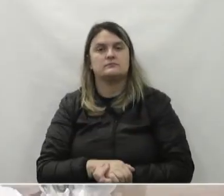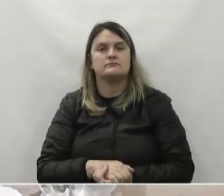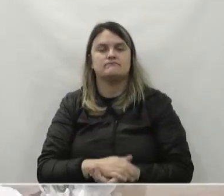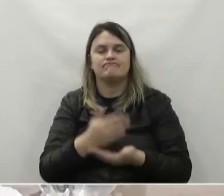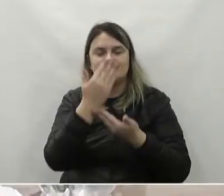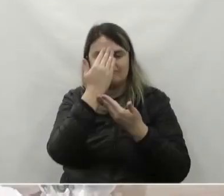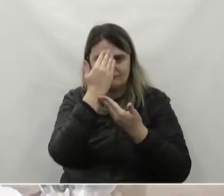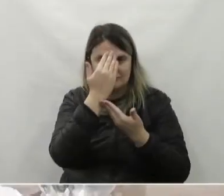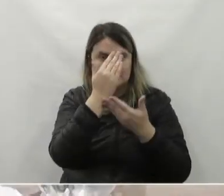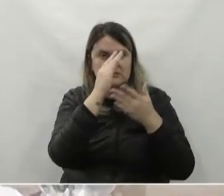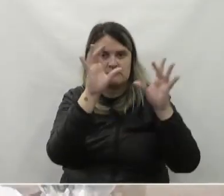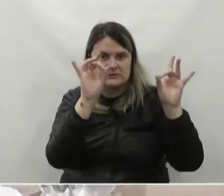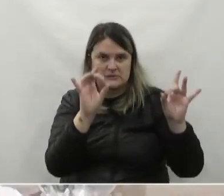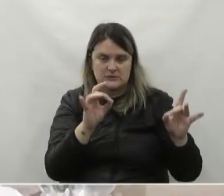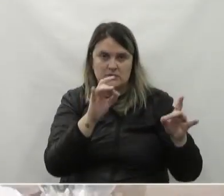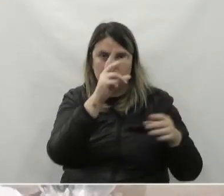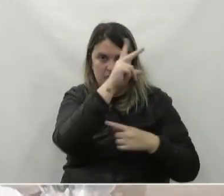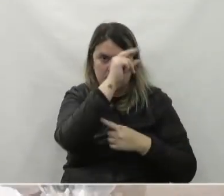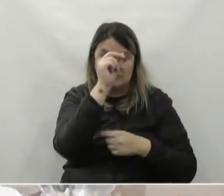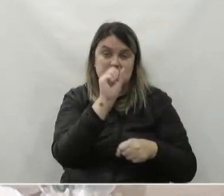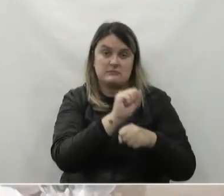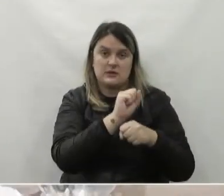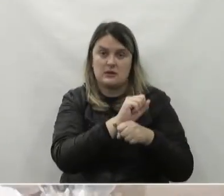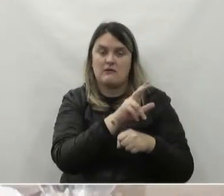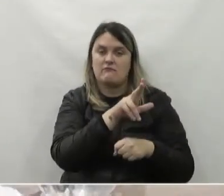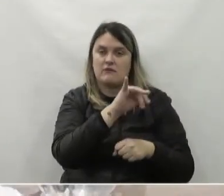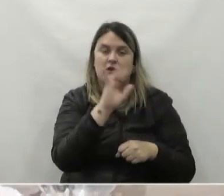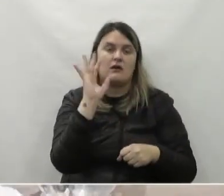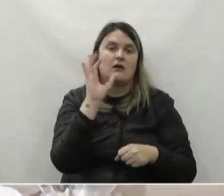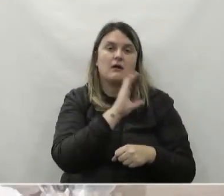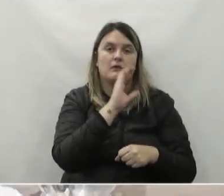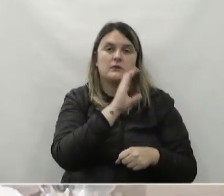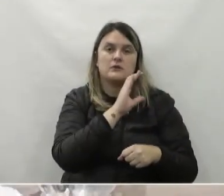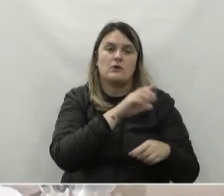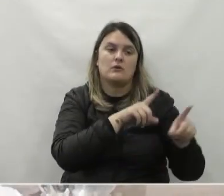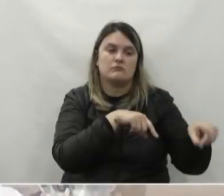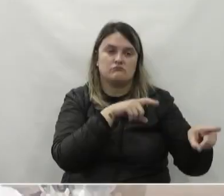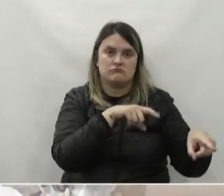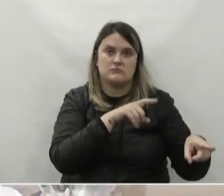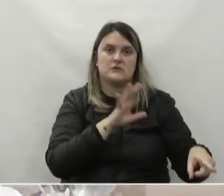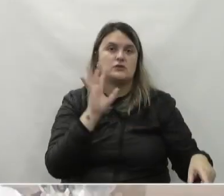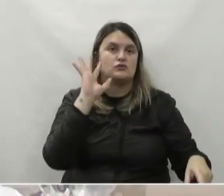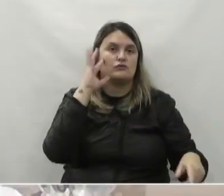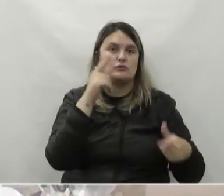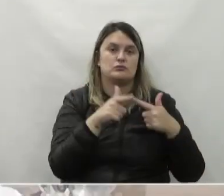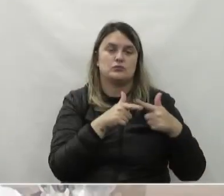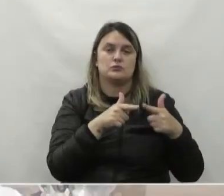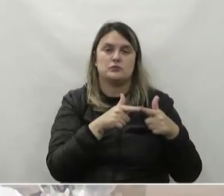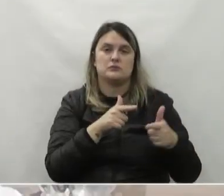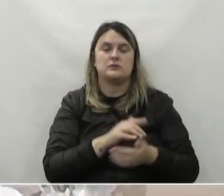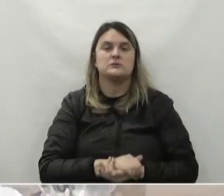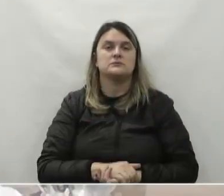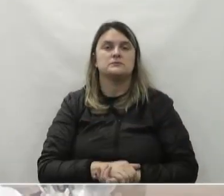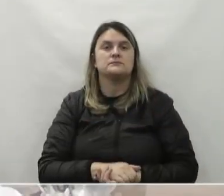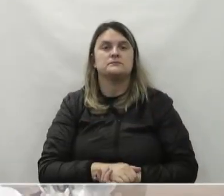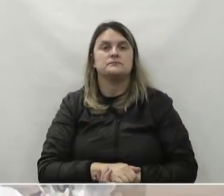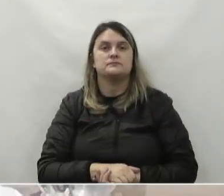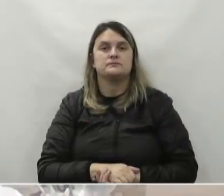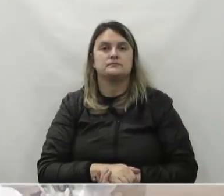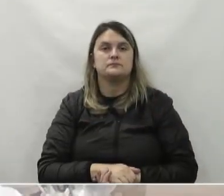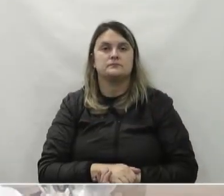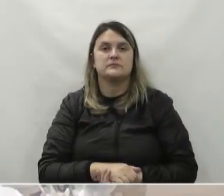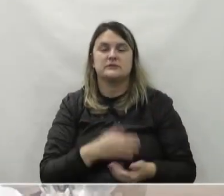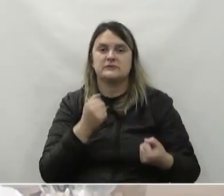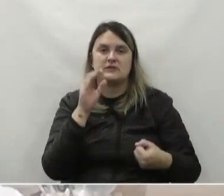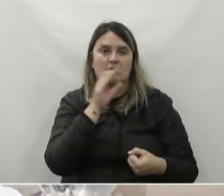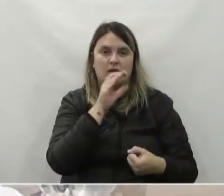quero agradecer e aguardar que façam essa estrada ali desse outro local aí, quanto mais